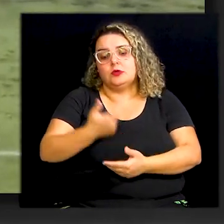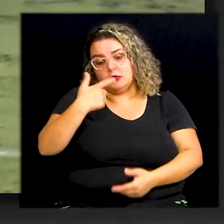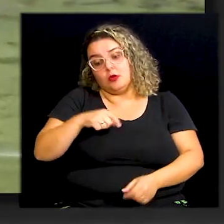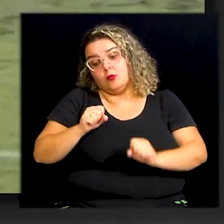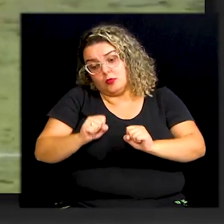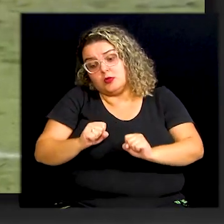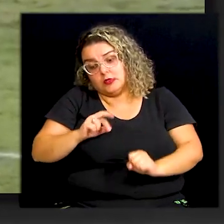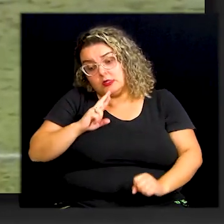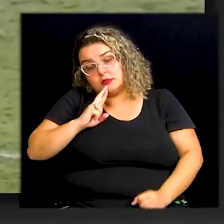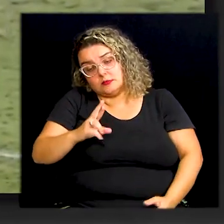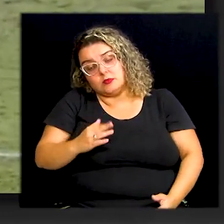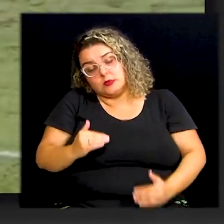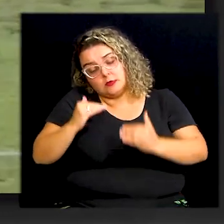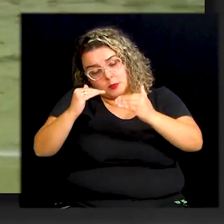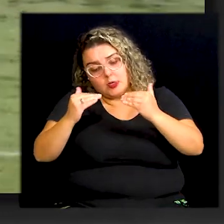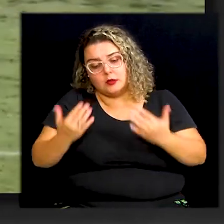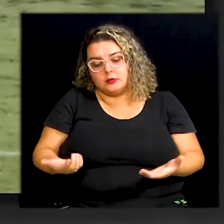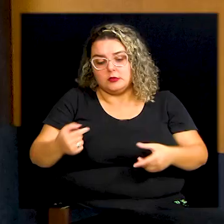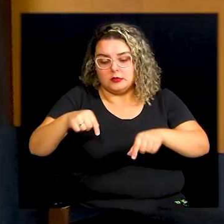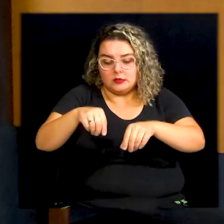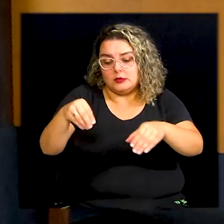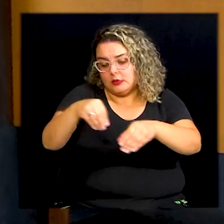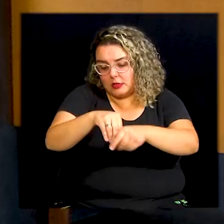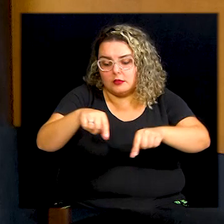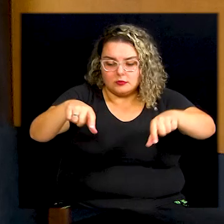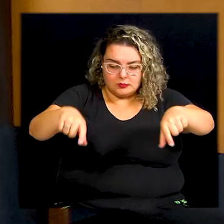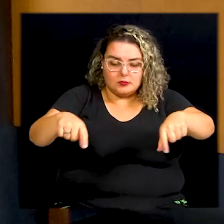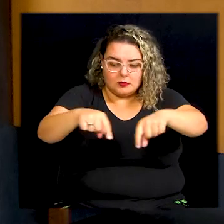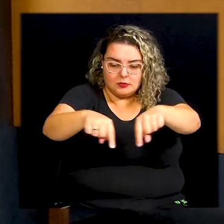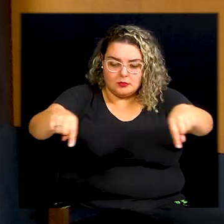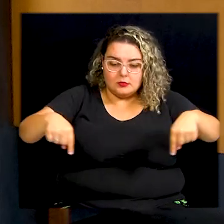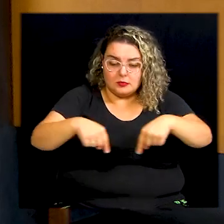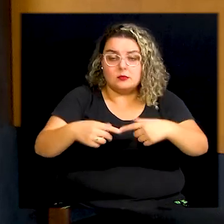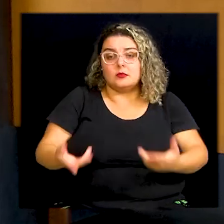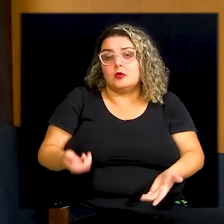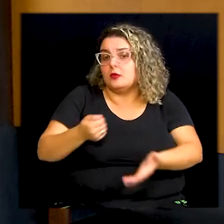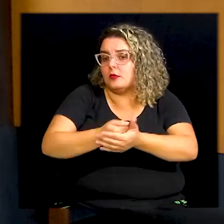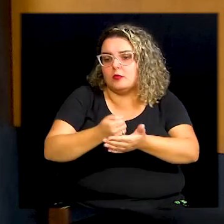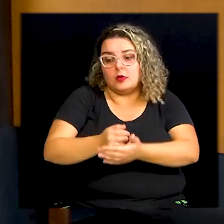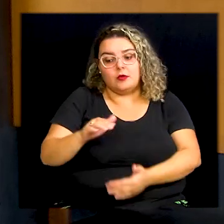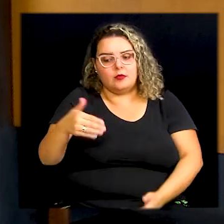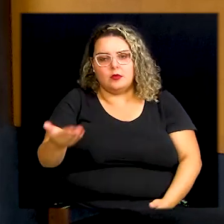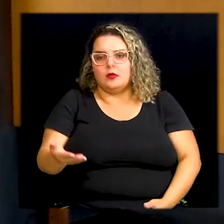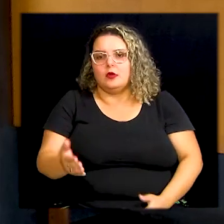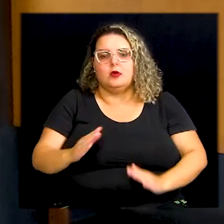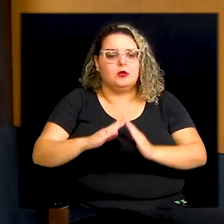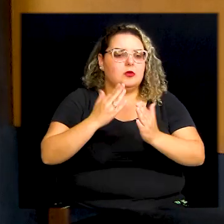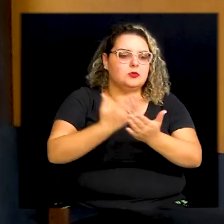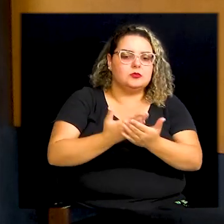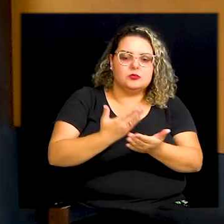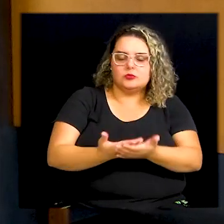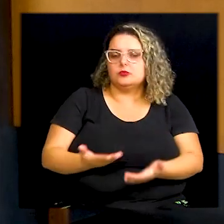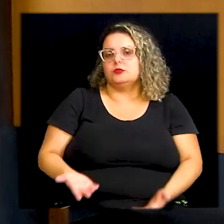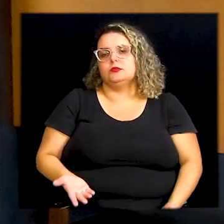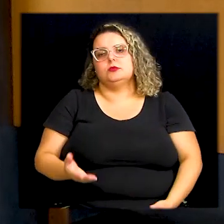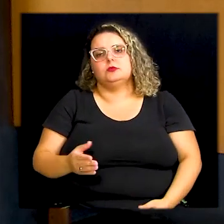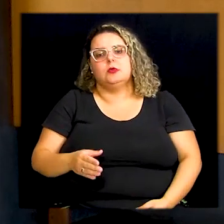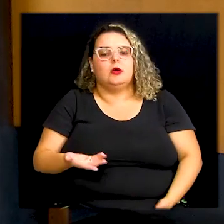que eu pudesse responder, né, dentro de campo, e o que eles me cobravam é fora de campo, escola,